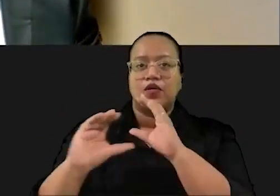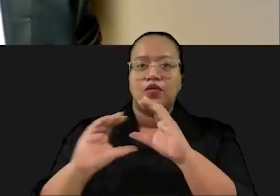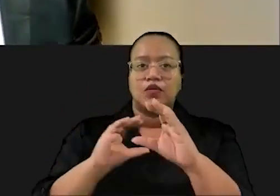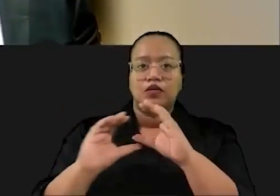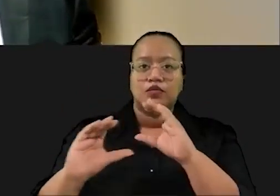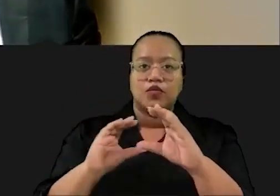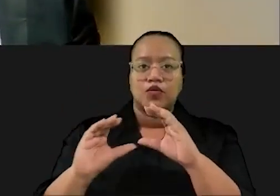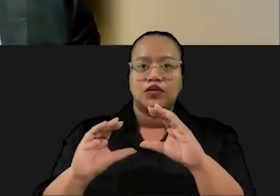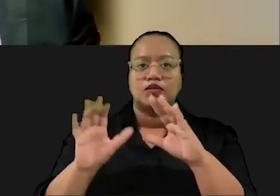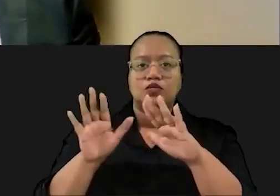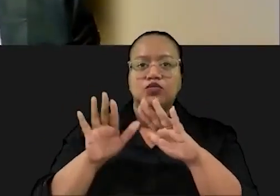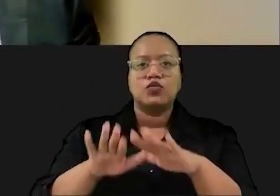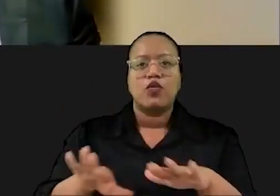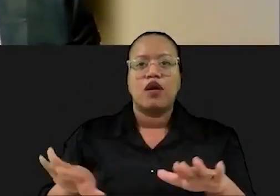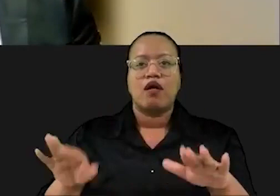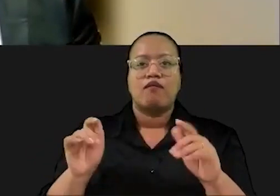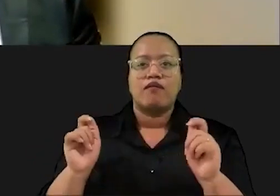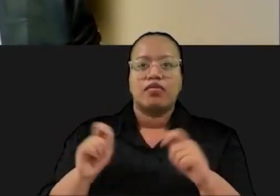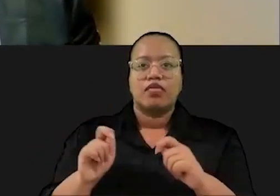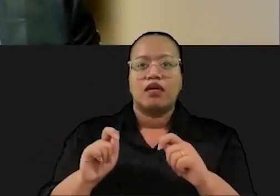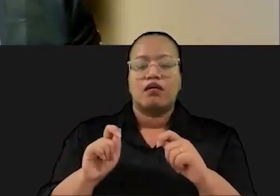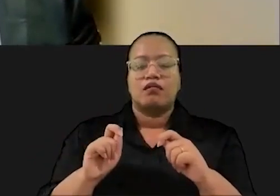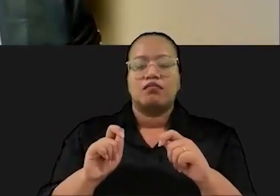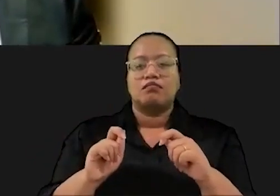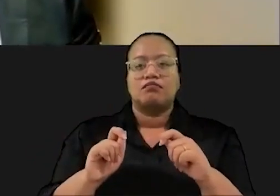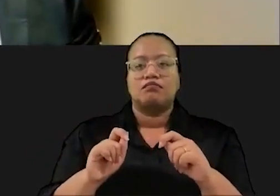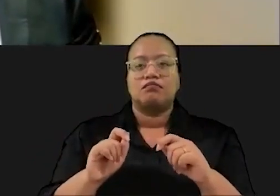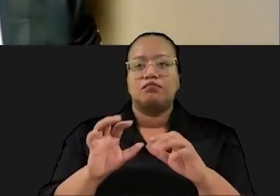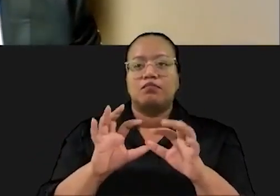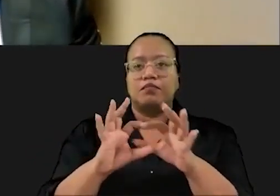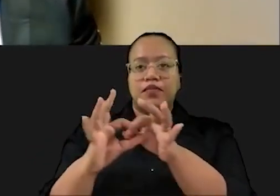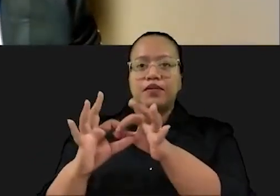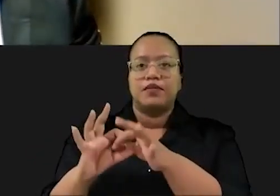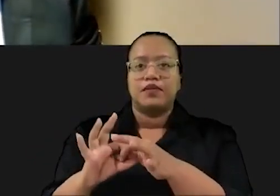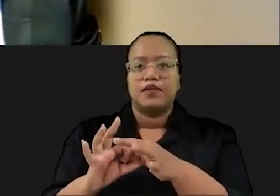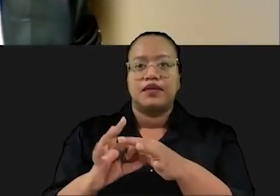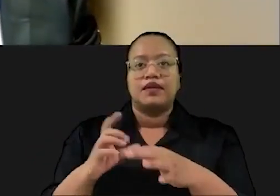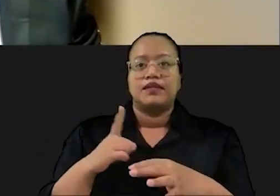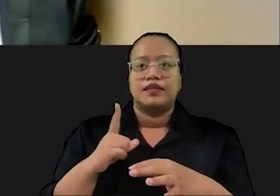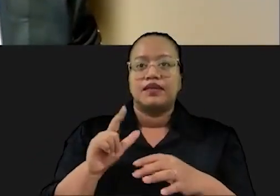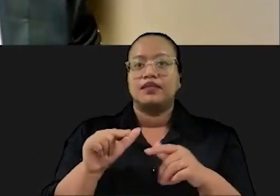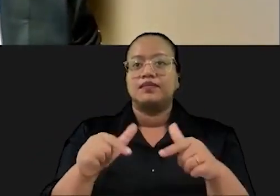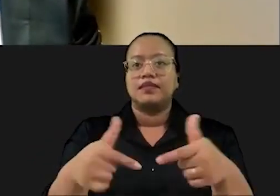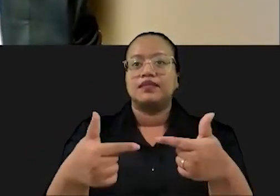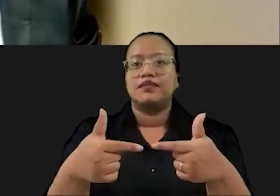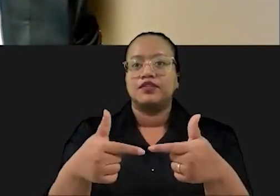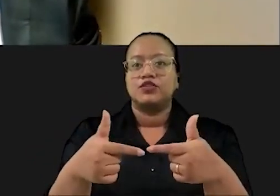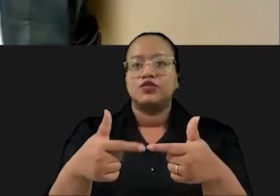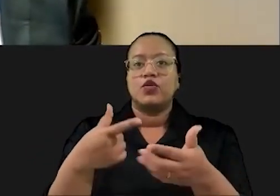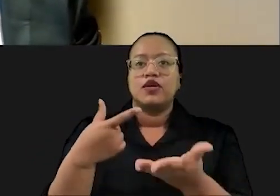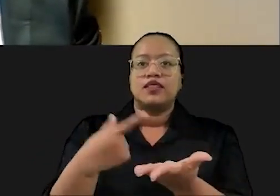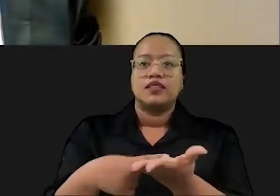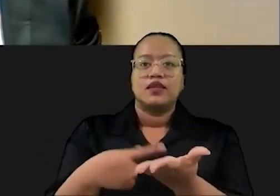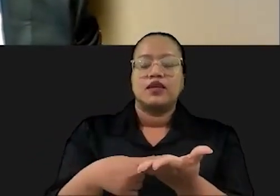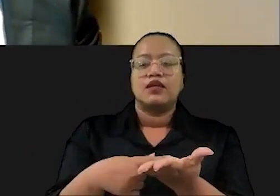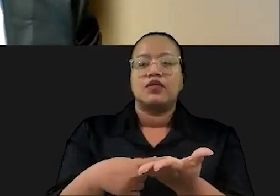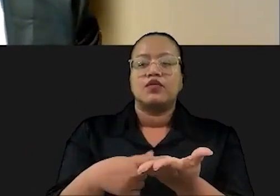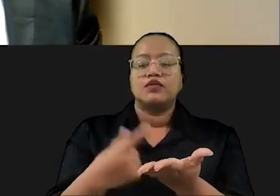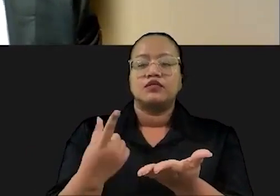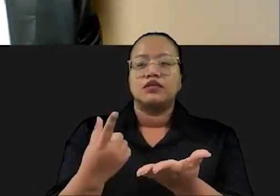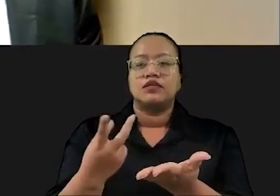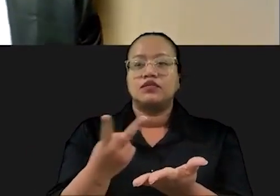sistema. Tem os serviços negociais, que são serviços relacionados mais diretamente àquilo que nós precisamos no sistema